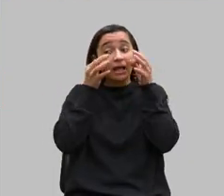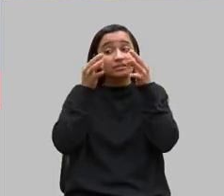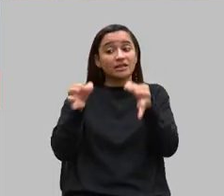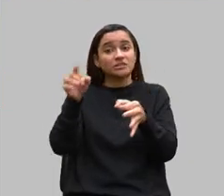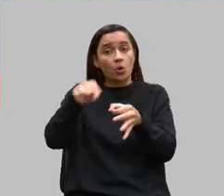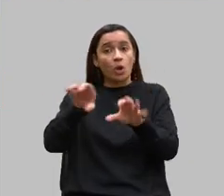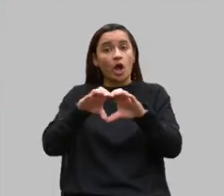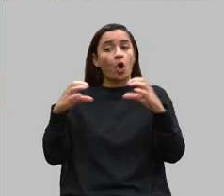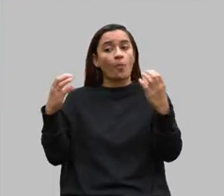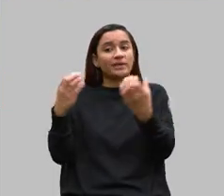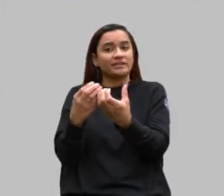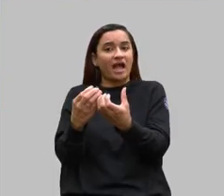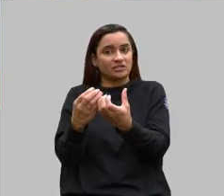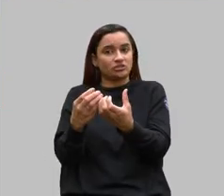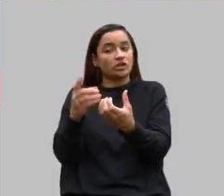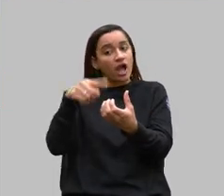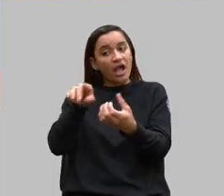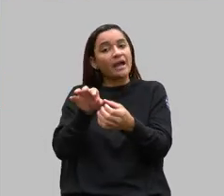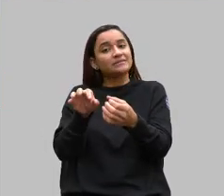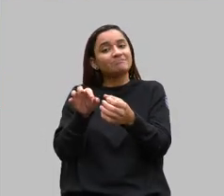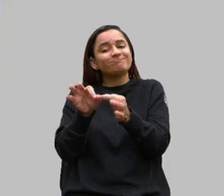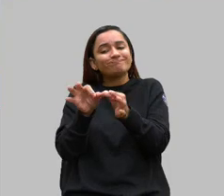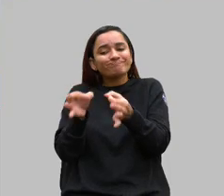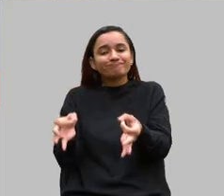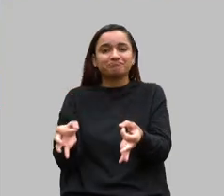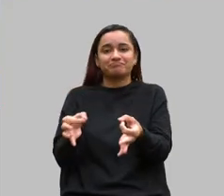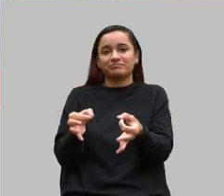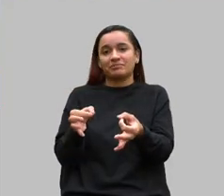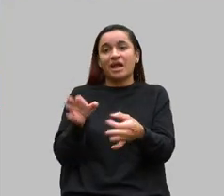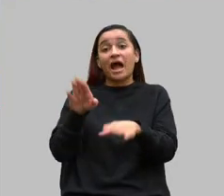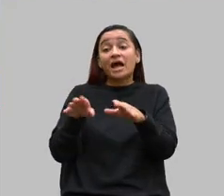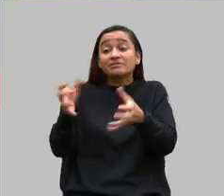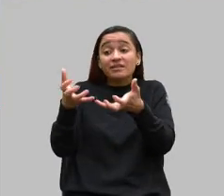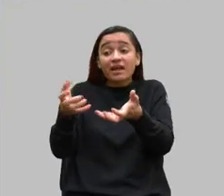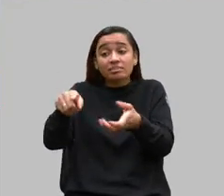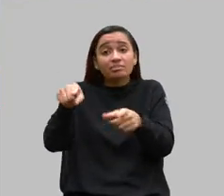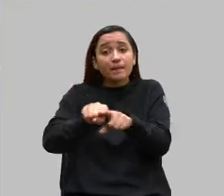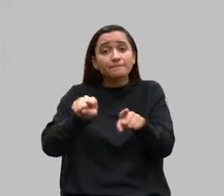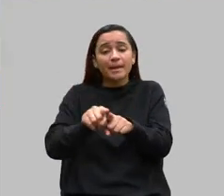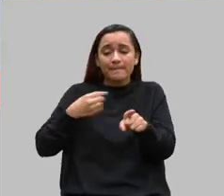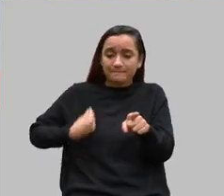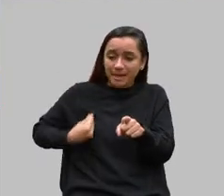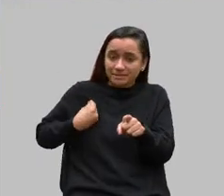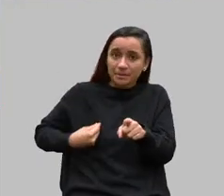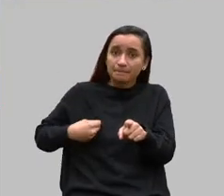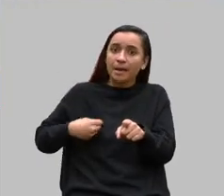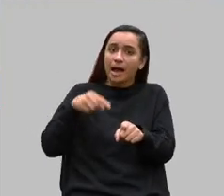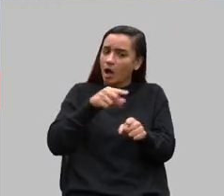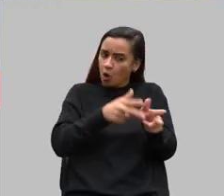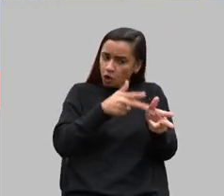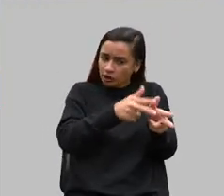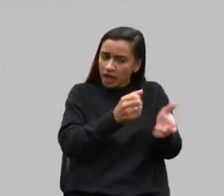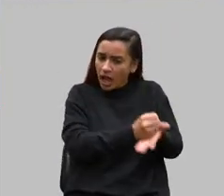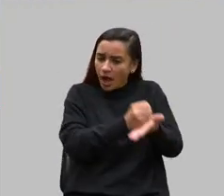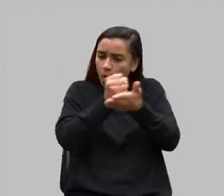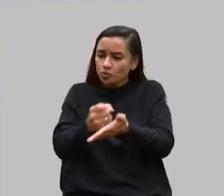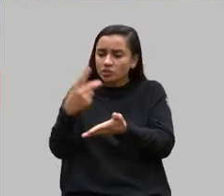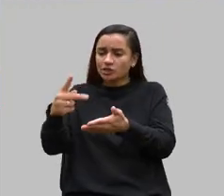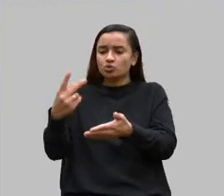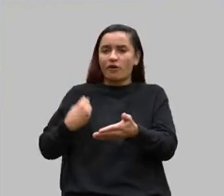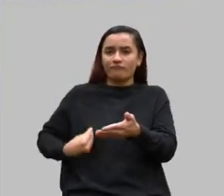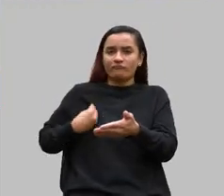estão carentes eh da de participar de ter o trem como parte da sua vida de ter as suas